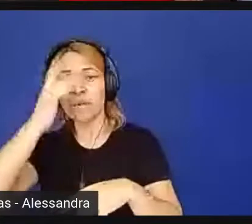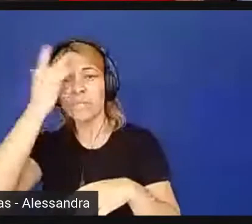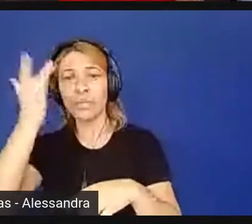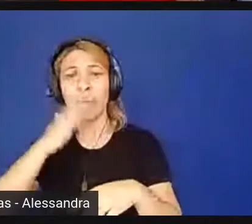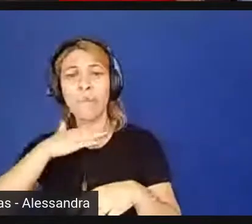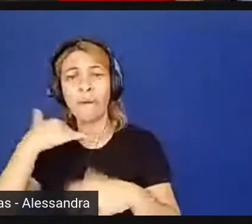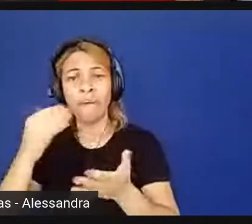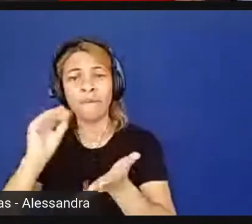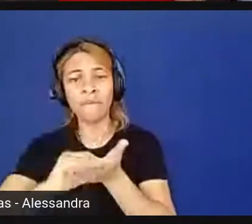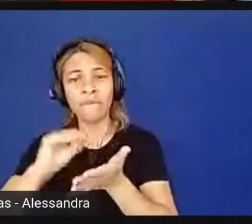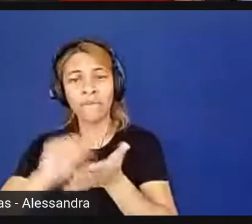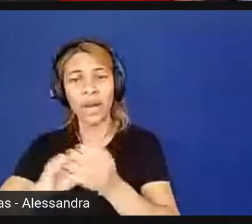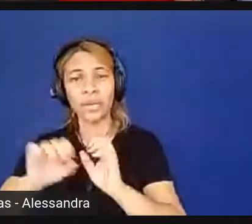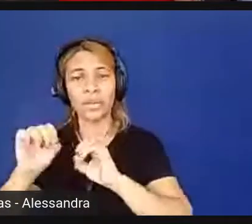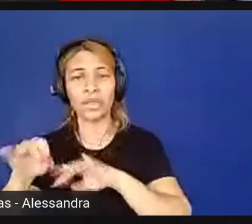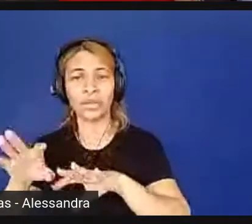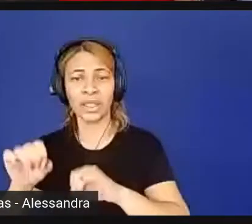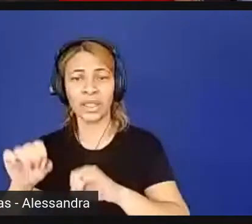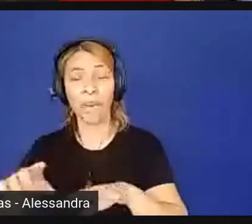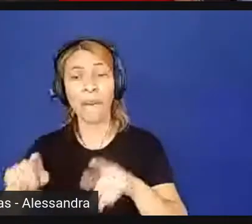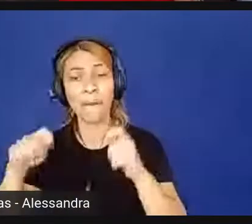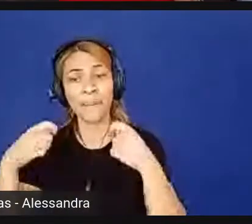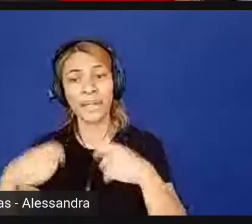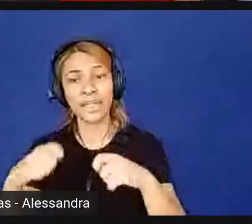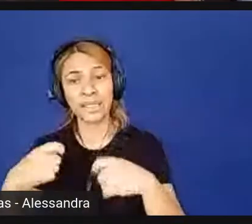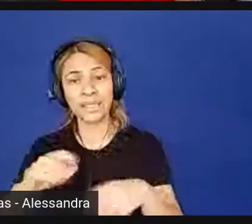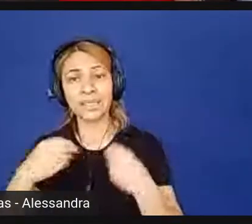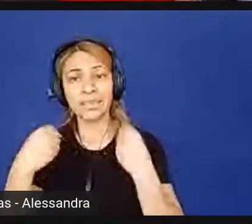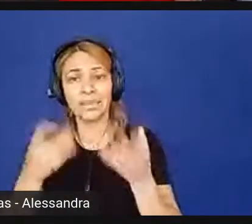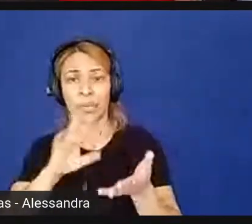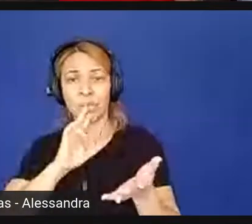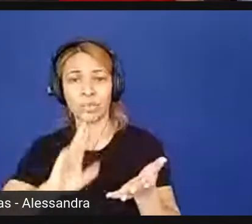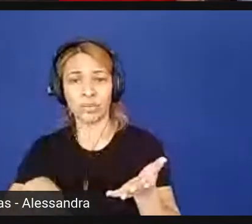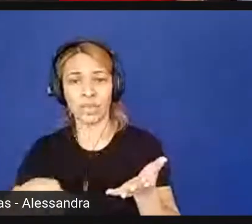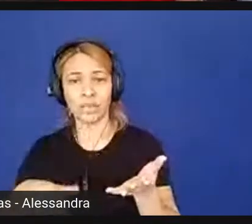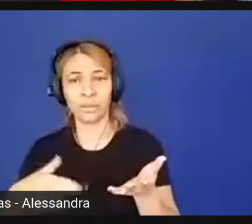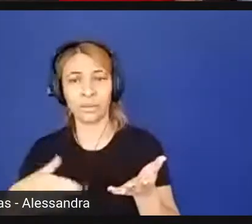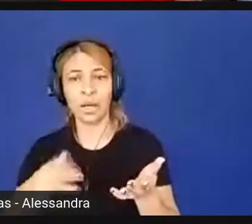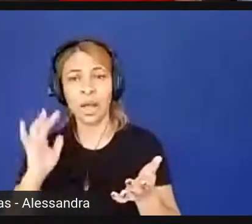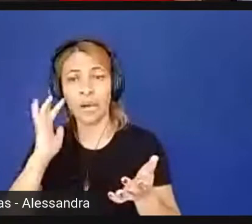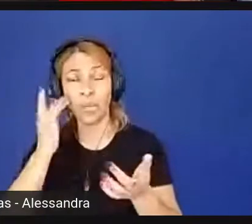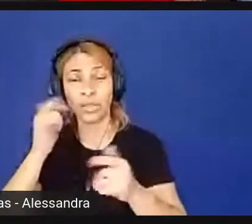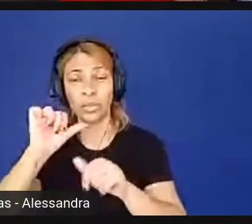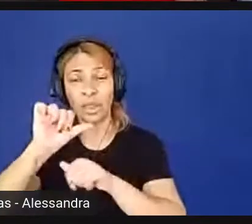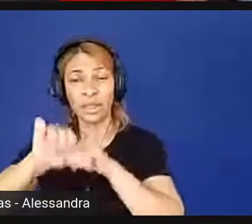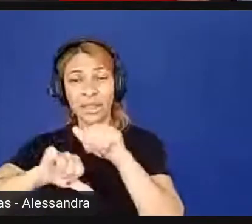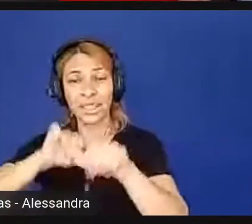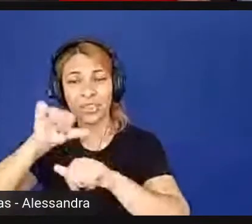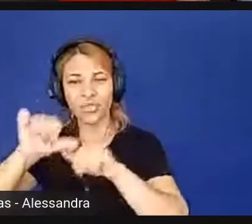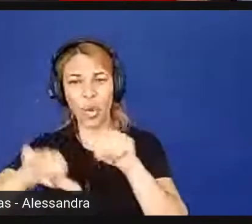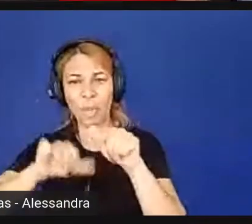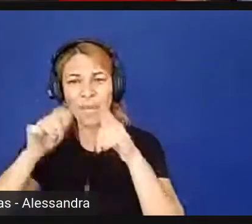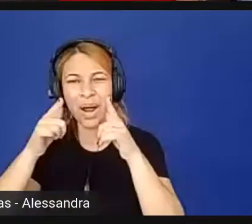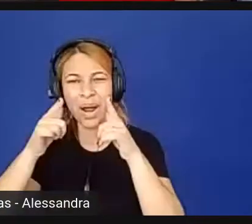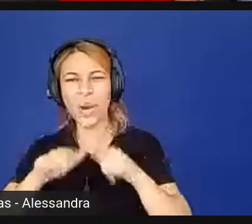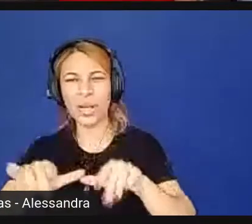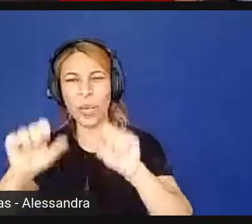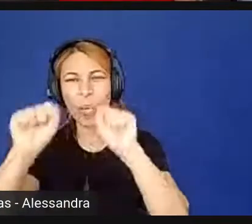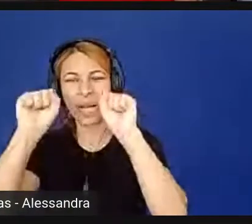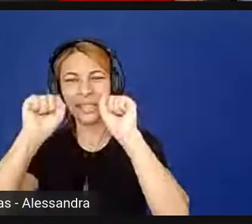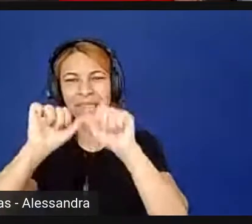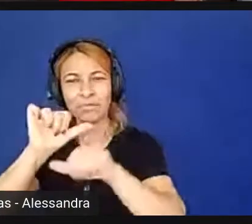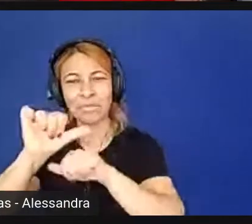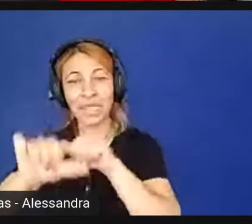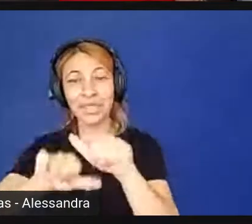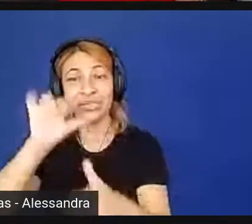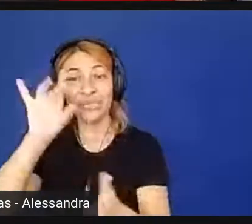educação. É por isso que a gente precisa entregar resultado. Eu acho que transformar toda essa linguagem de modo mais concreto, mais real,